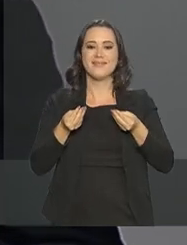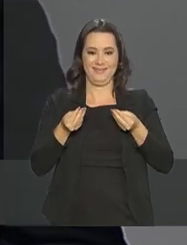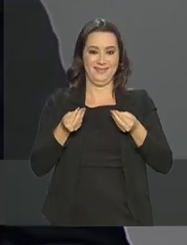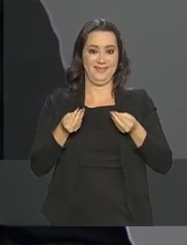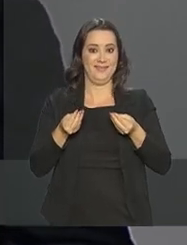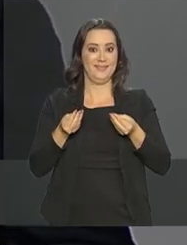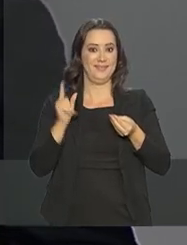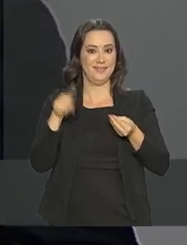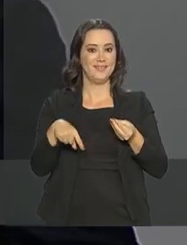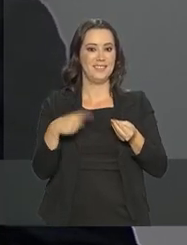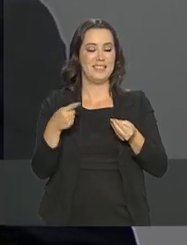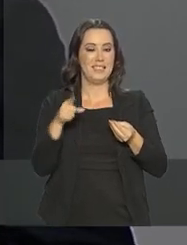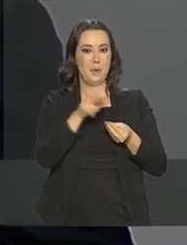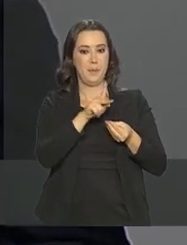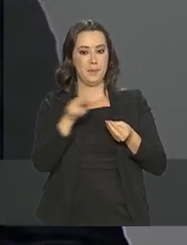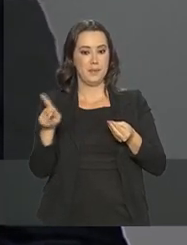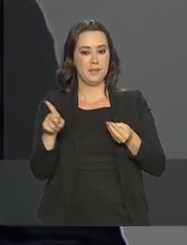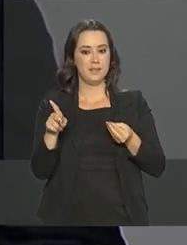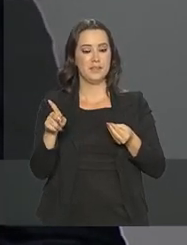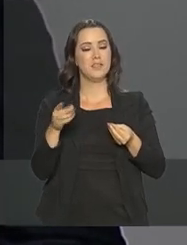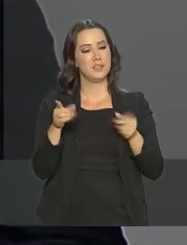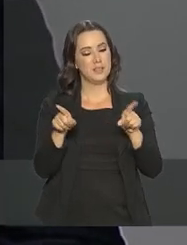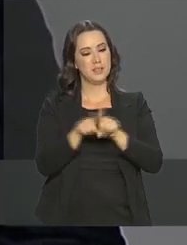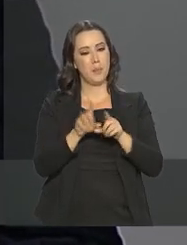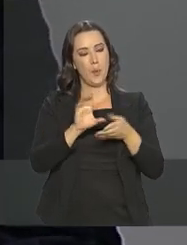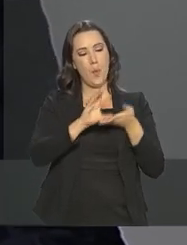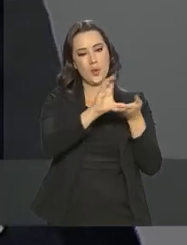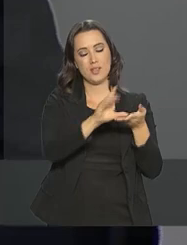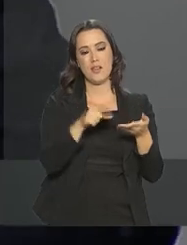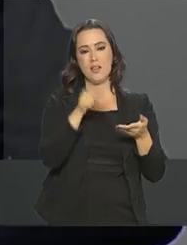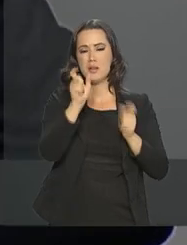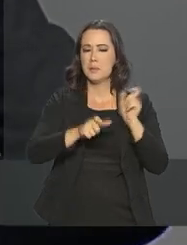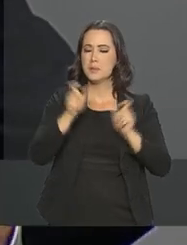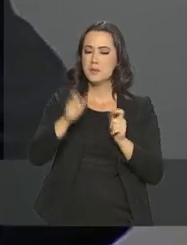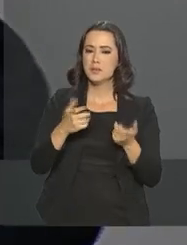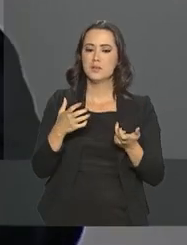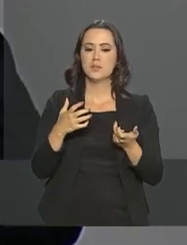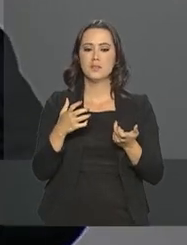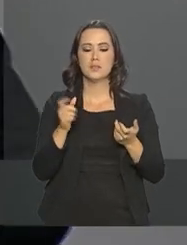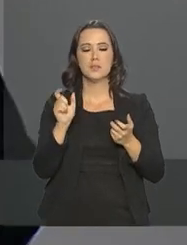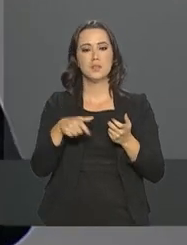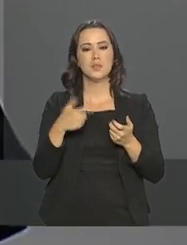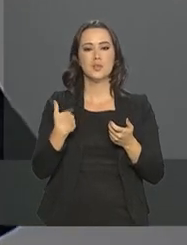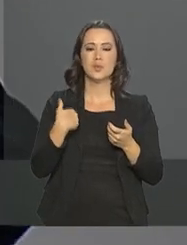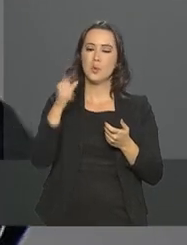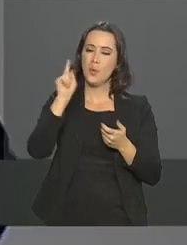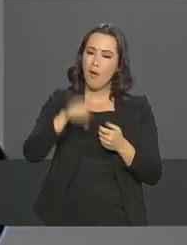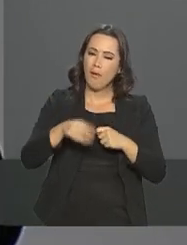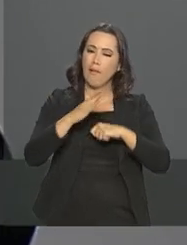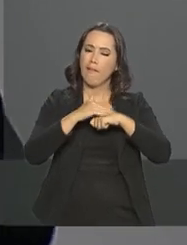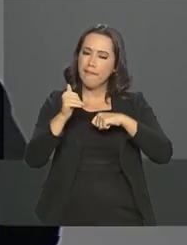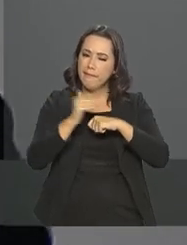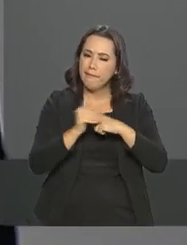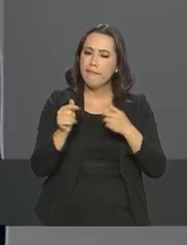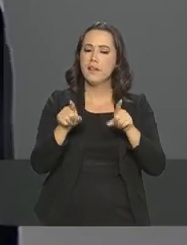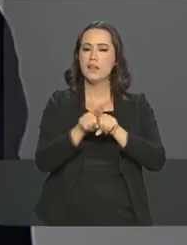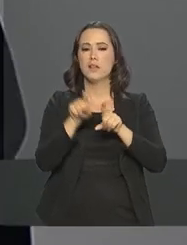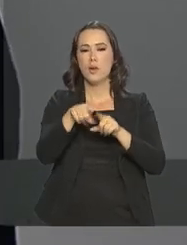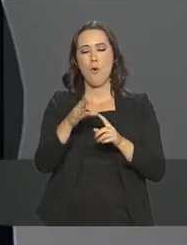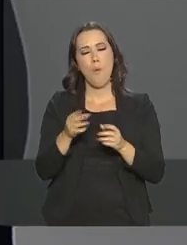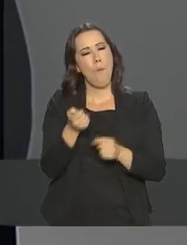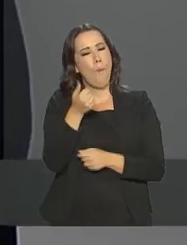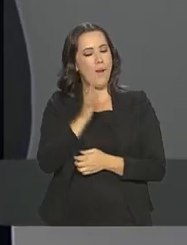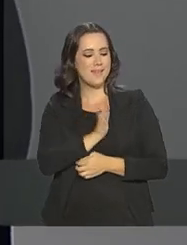naturalmente pelo presidente e pelos conselheiros vai muito uma uma gentileza uma coisa quase do